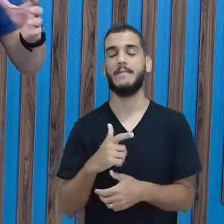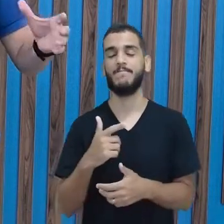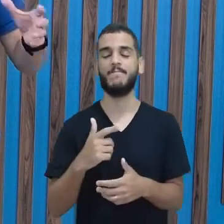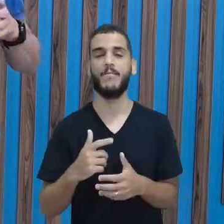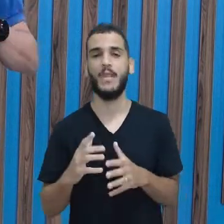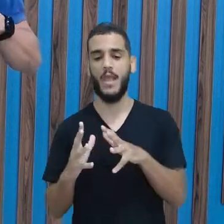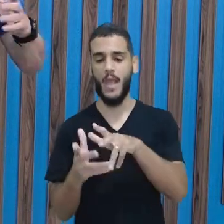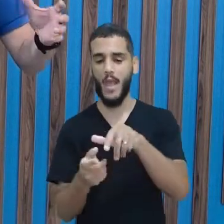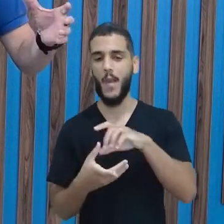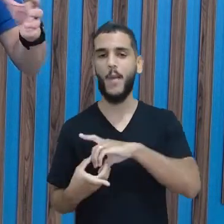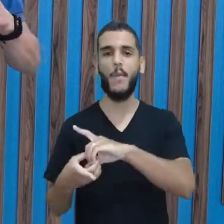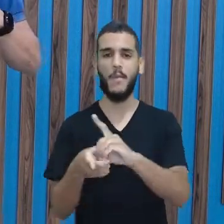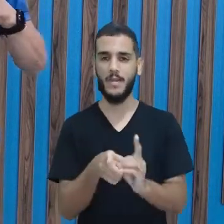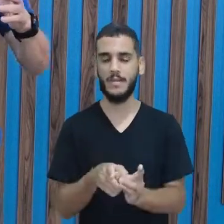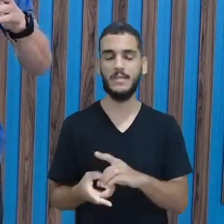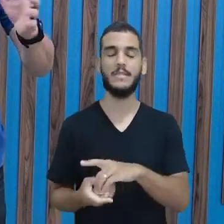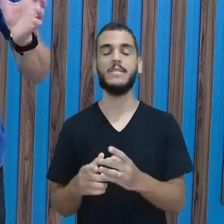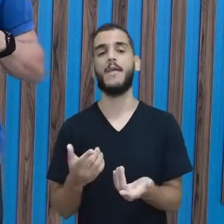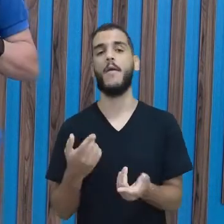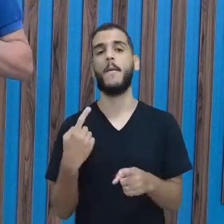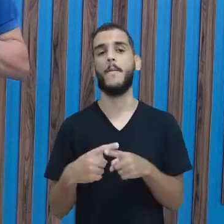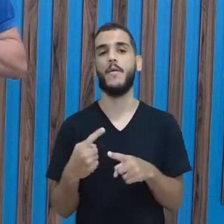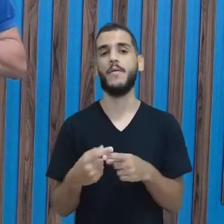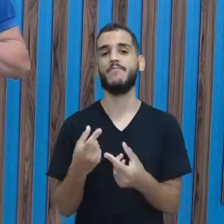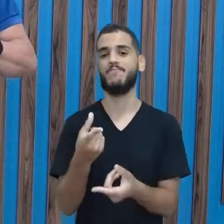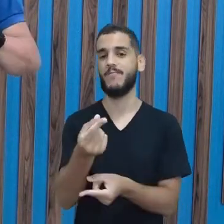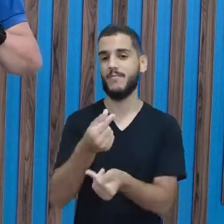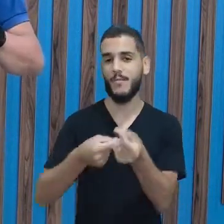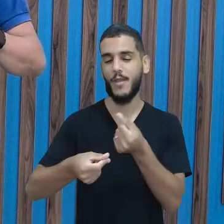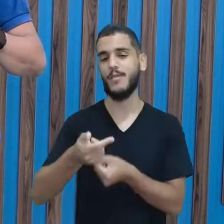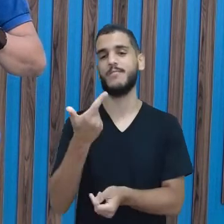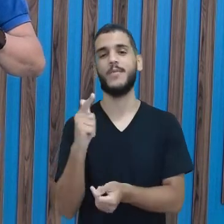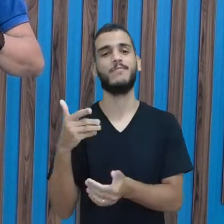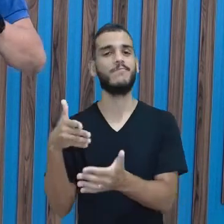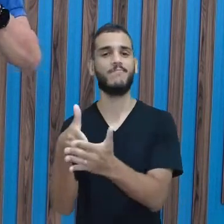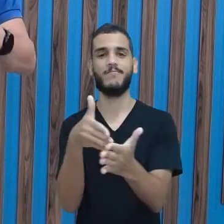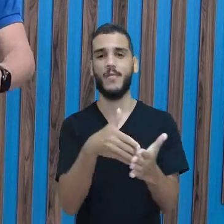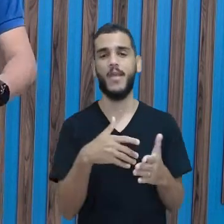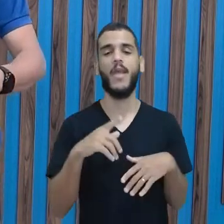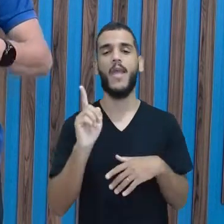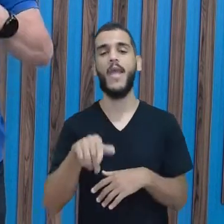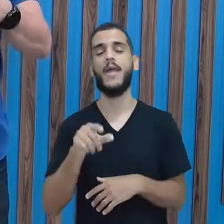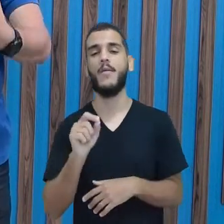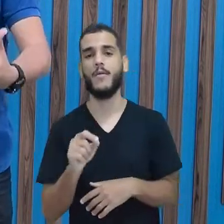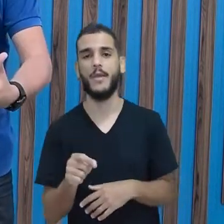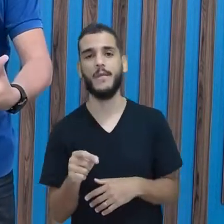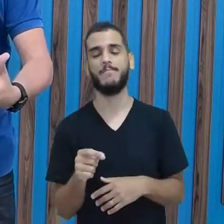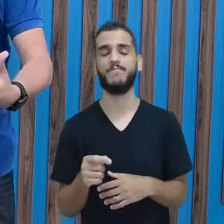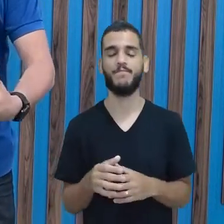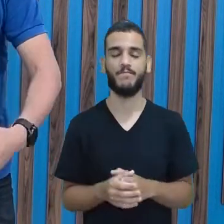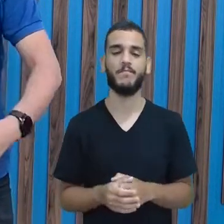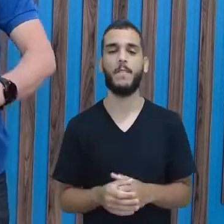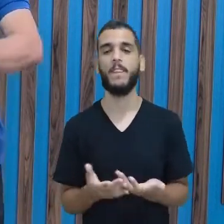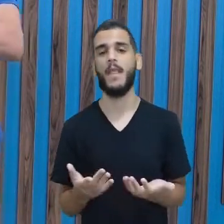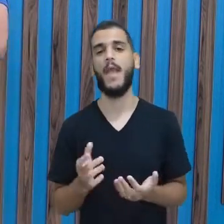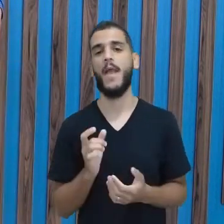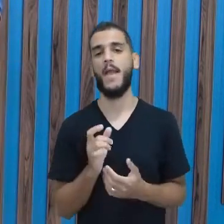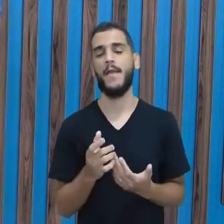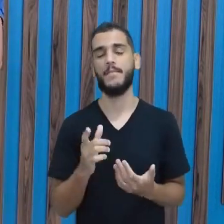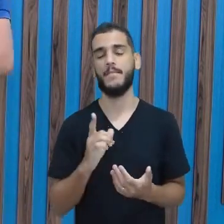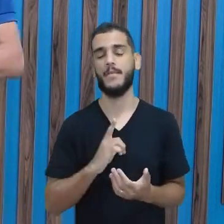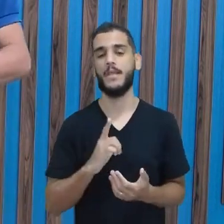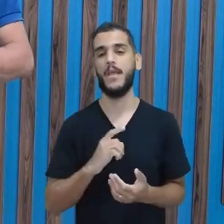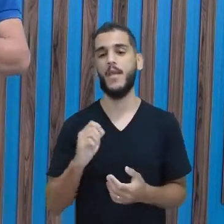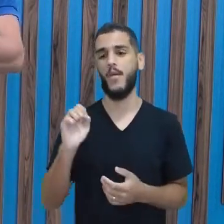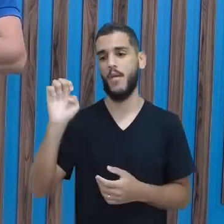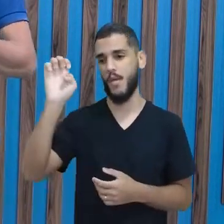economia né, não tem fronteira? É o que a gente fala de mercados comuns. Tem a União